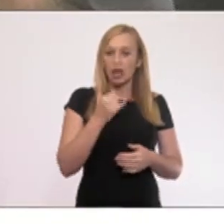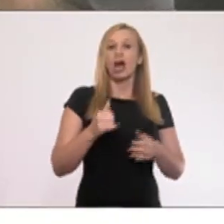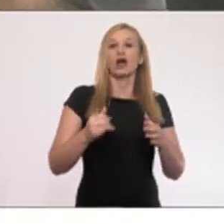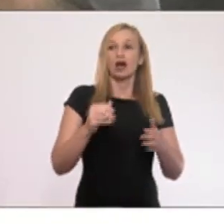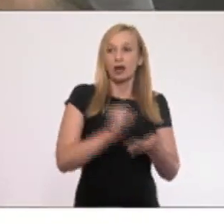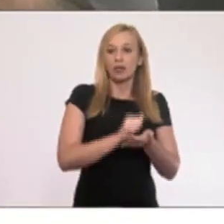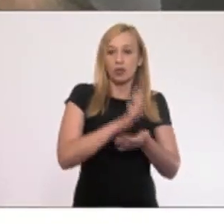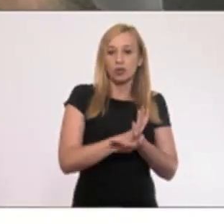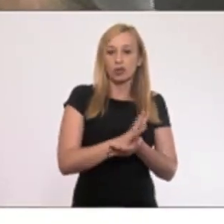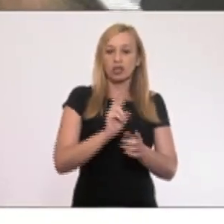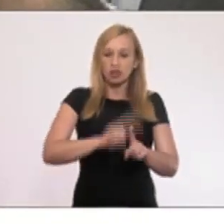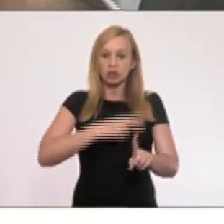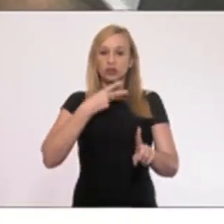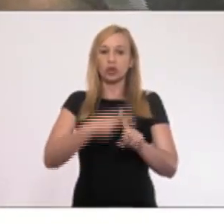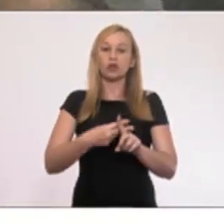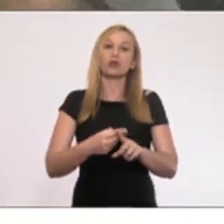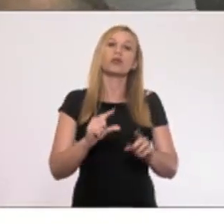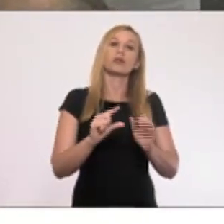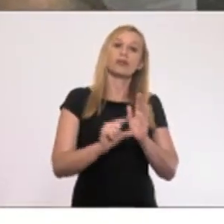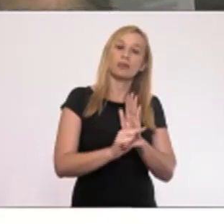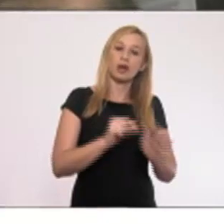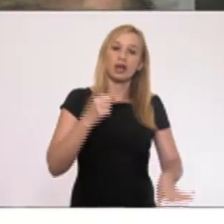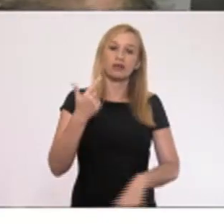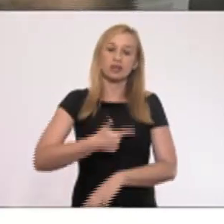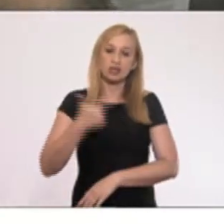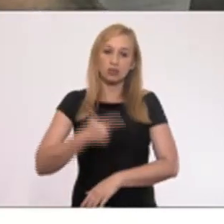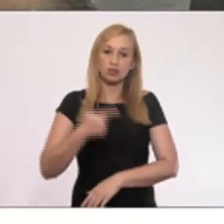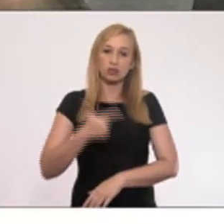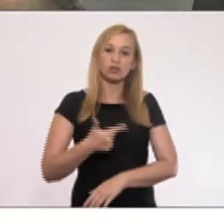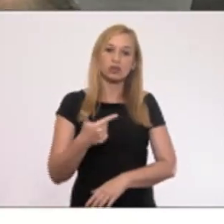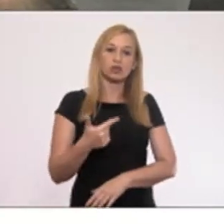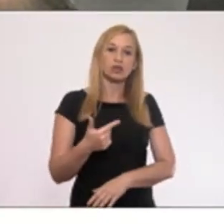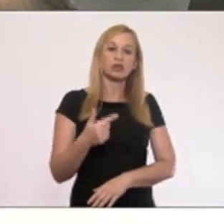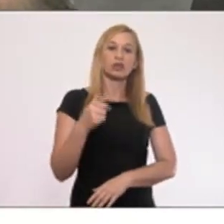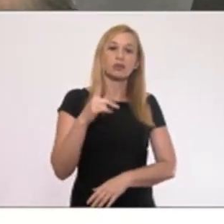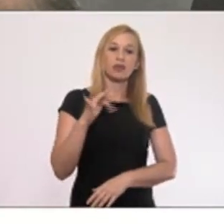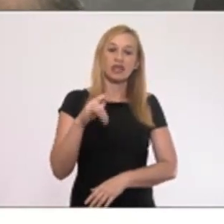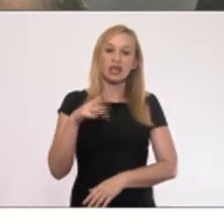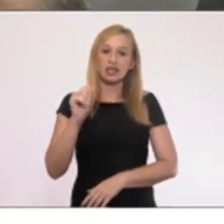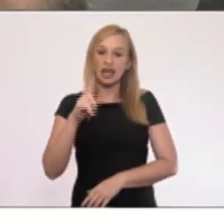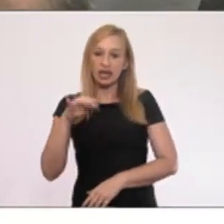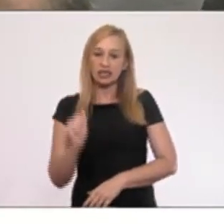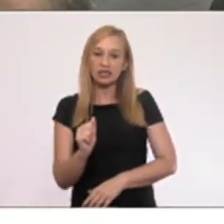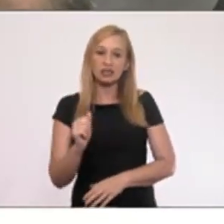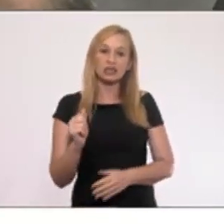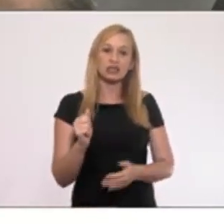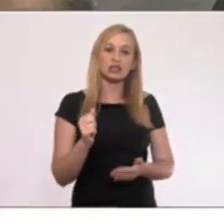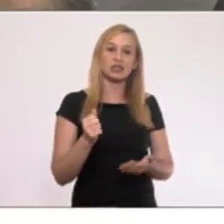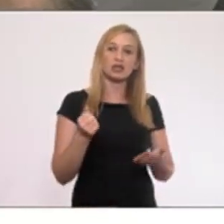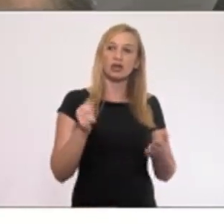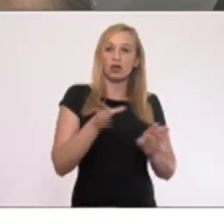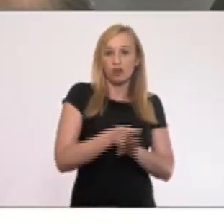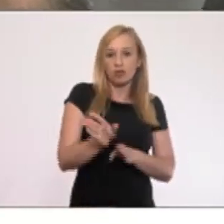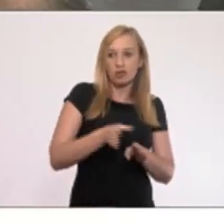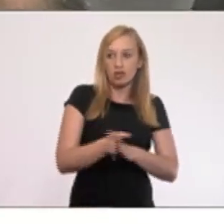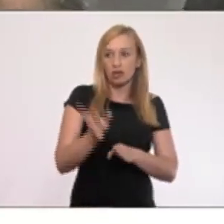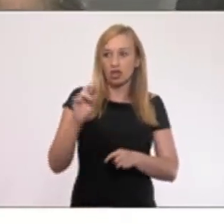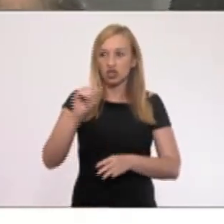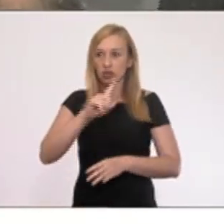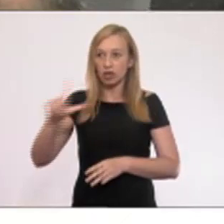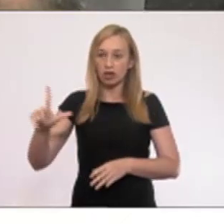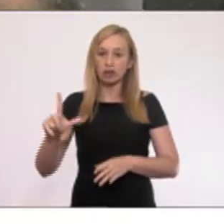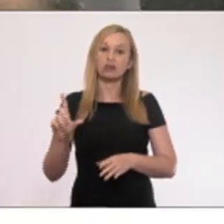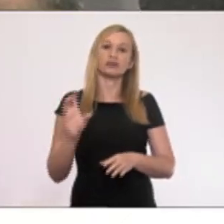dobro. Parágrafo 2º. Ficam revogadas as penalidades e sanções aplicadas pelo Conselho Regional de Educação